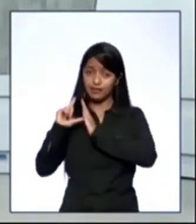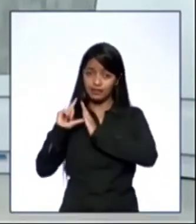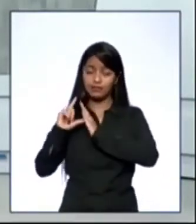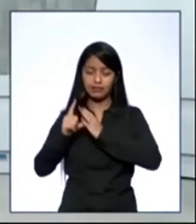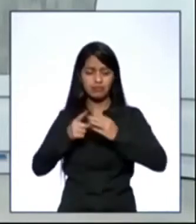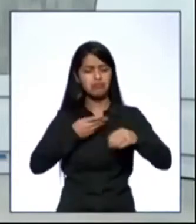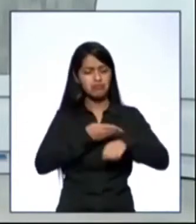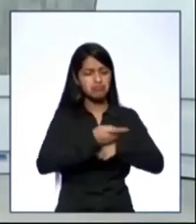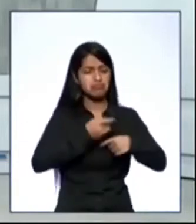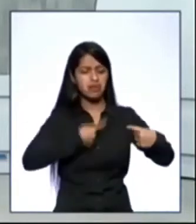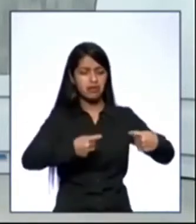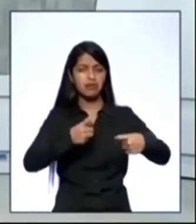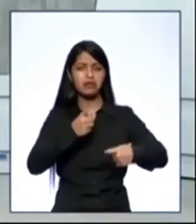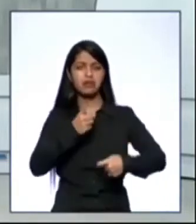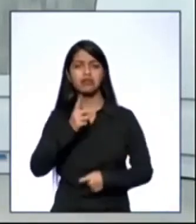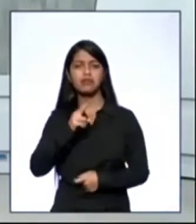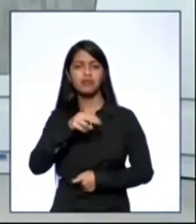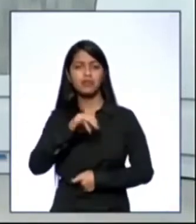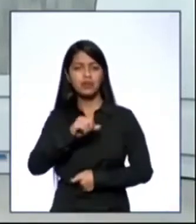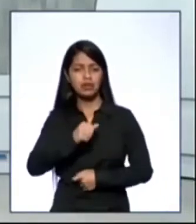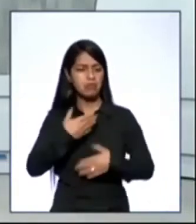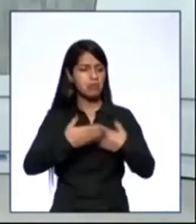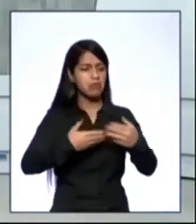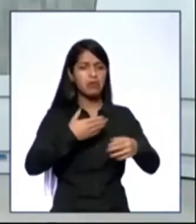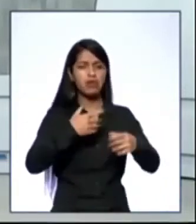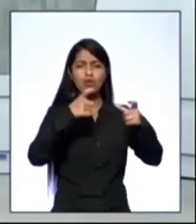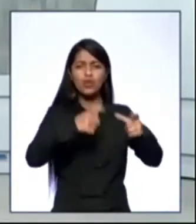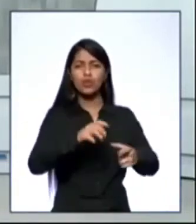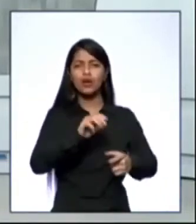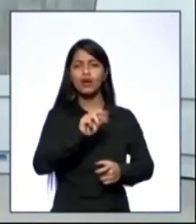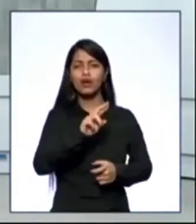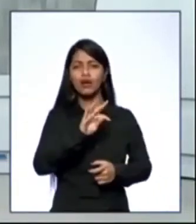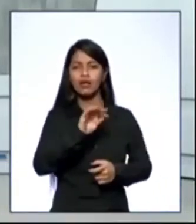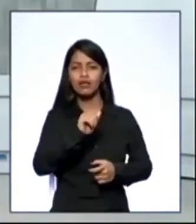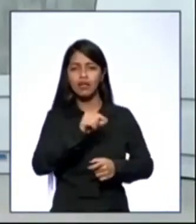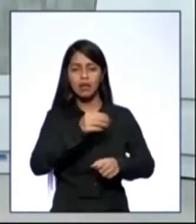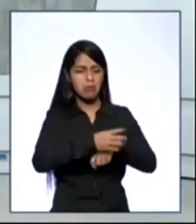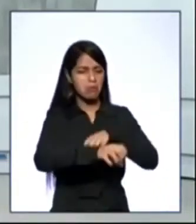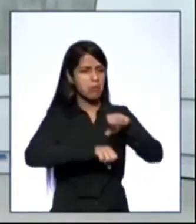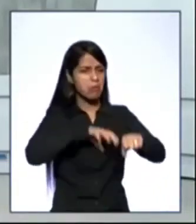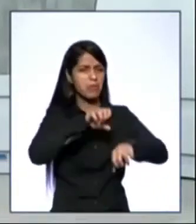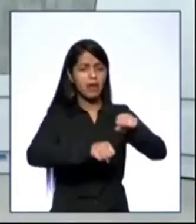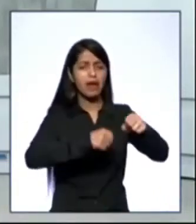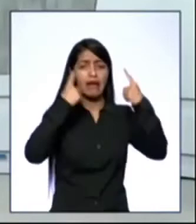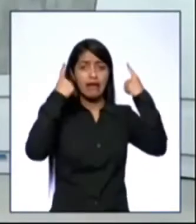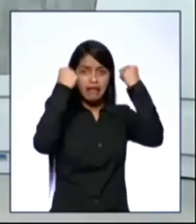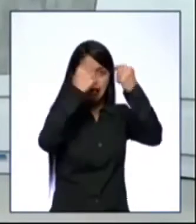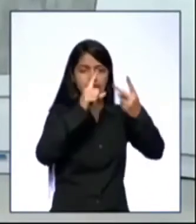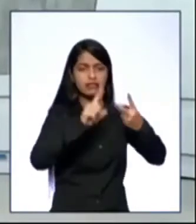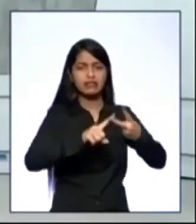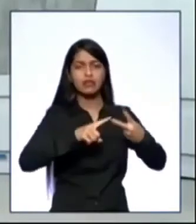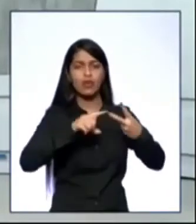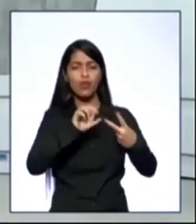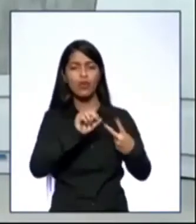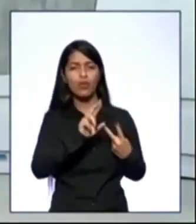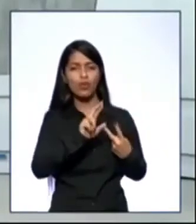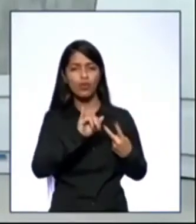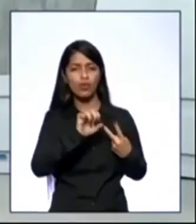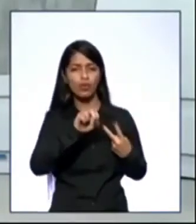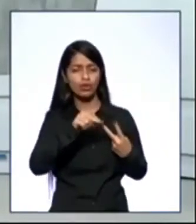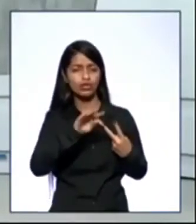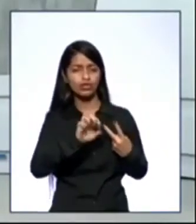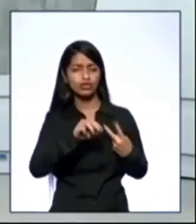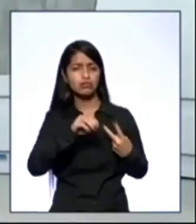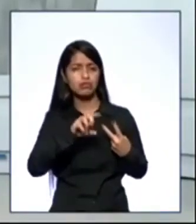depois conquista, ou seja, dominando Cartago e tudo que Cartago dominava. Toma a Grécia, toma o Oriente Médio e toma o Egito. Você vai falar, nossa Gui, tudo